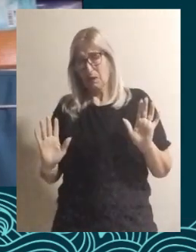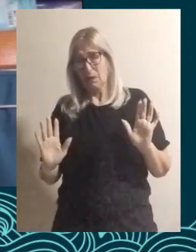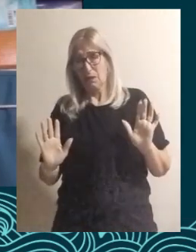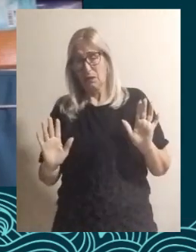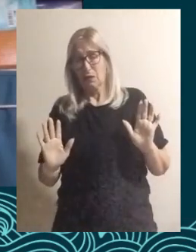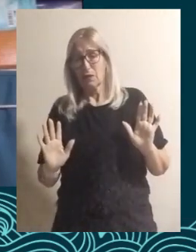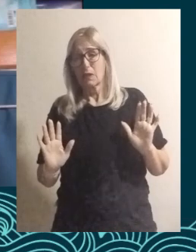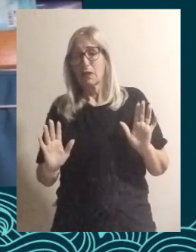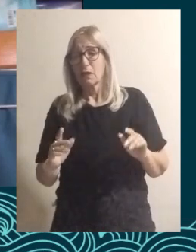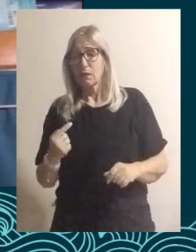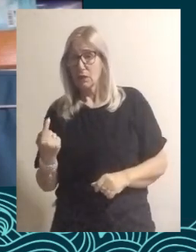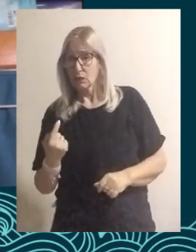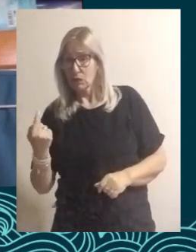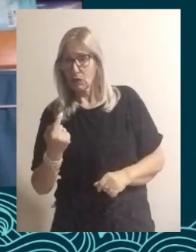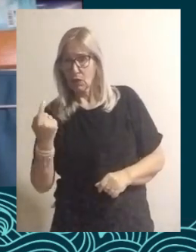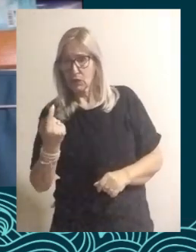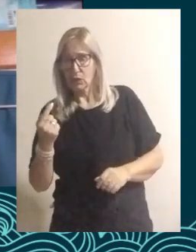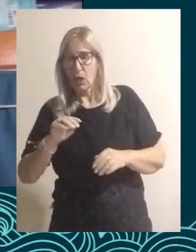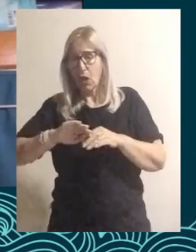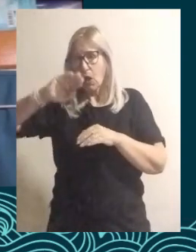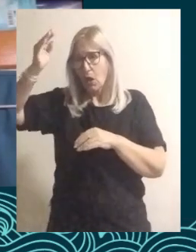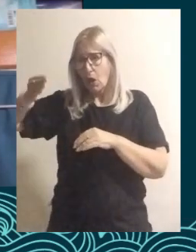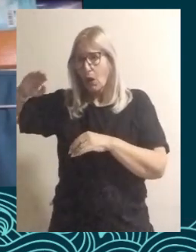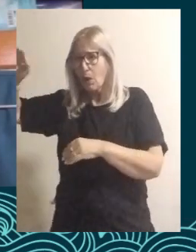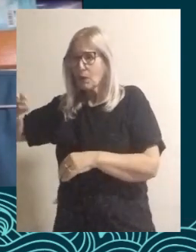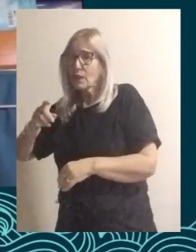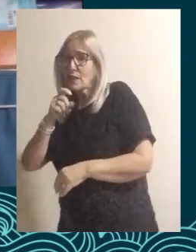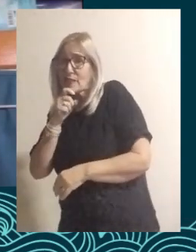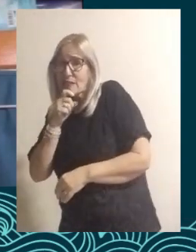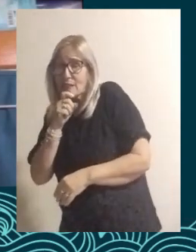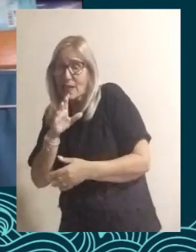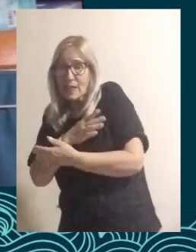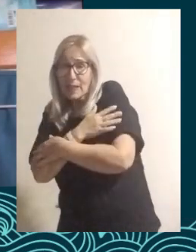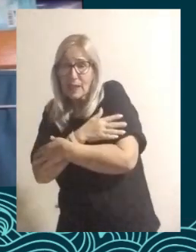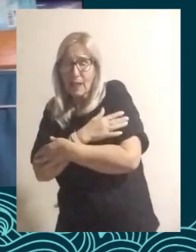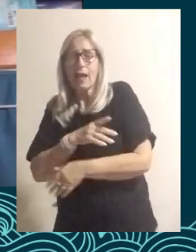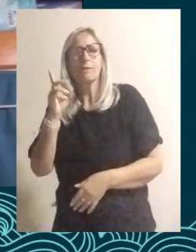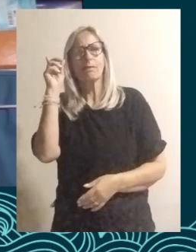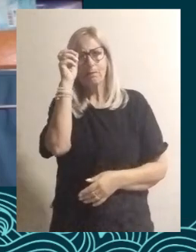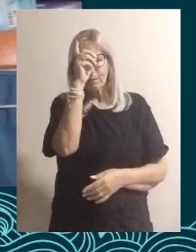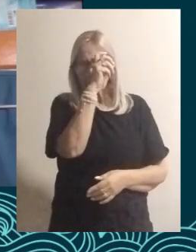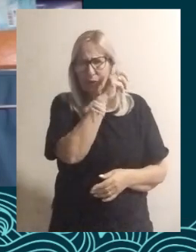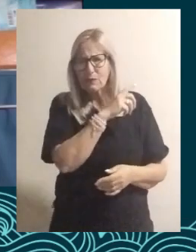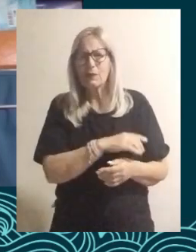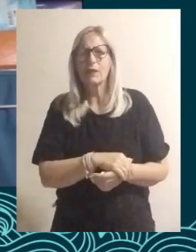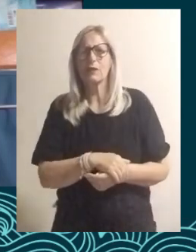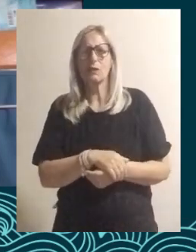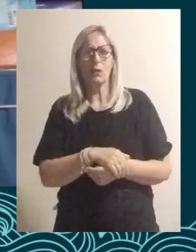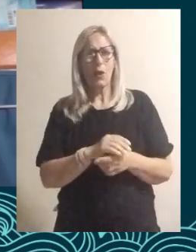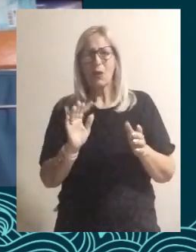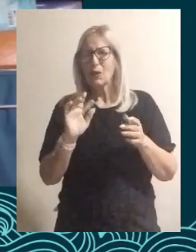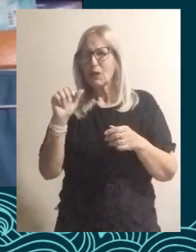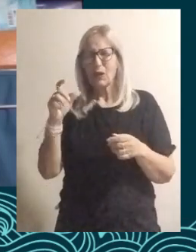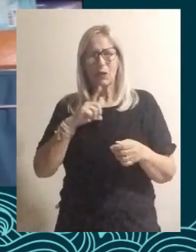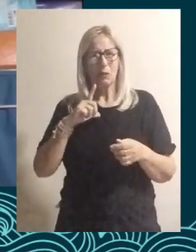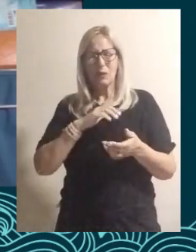razão, desistem de morar com outras pessoas e vão morar nas montanhas geladas. E é muito difícil morar nas montanhas